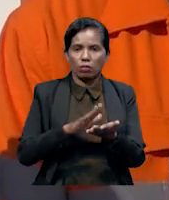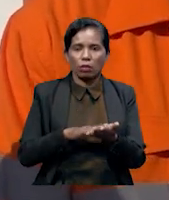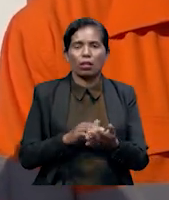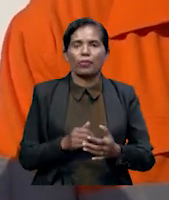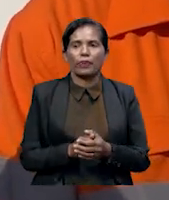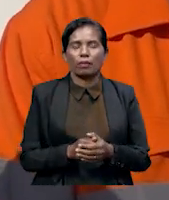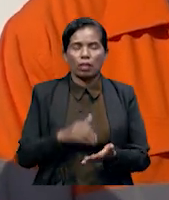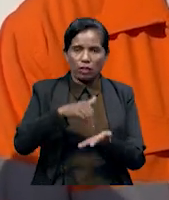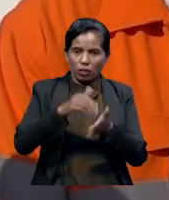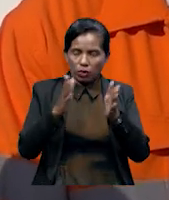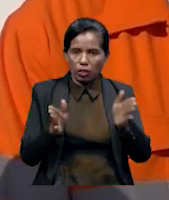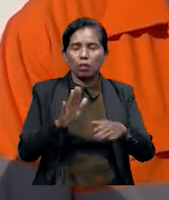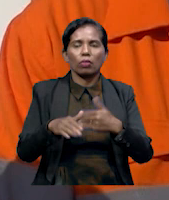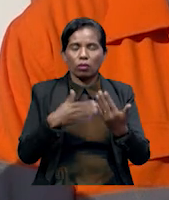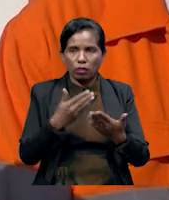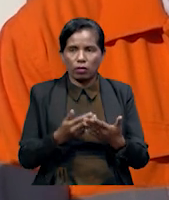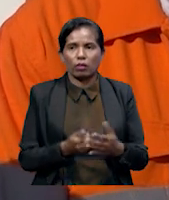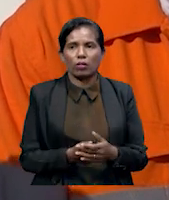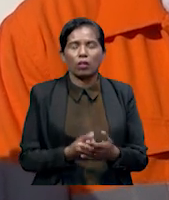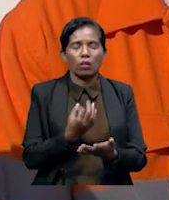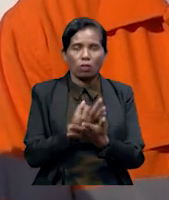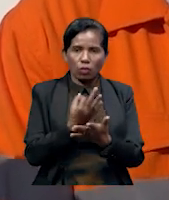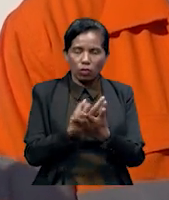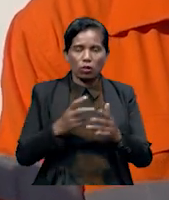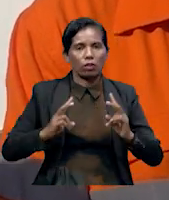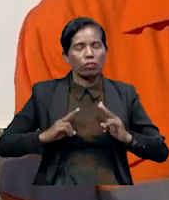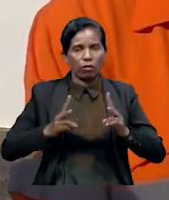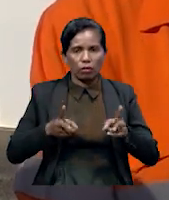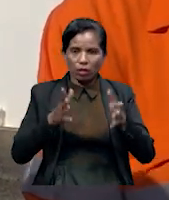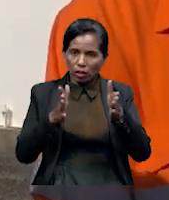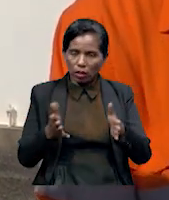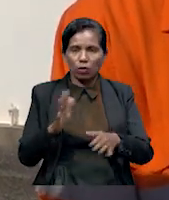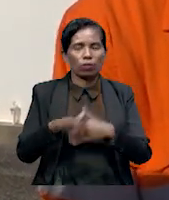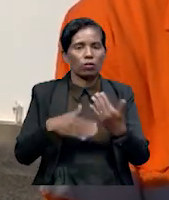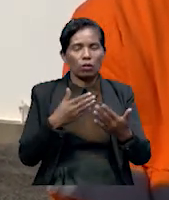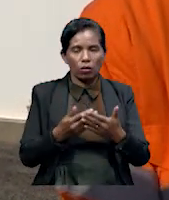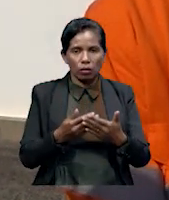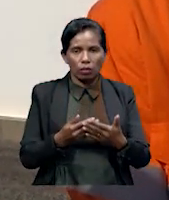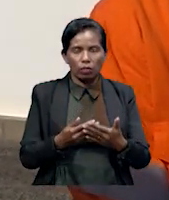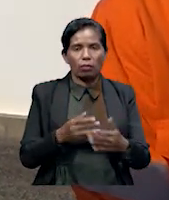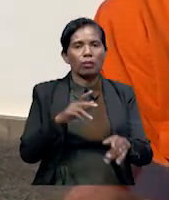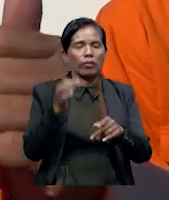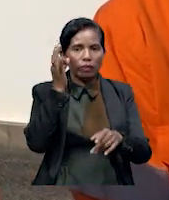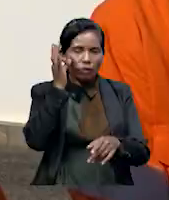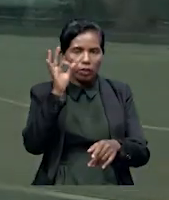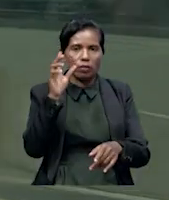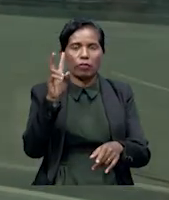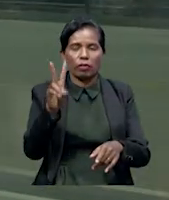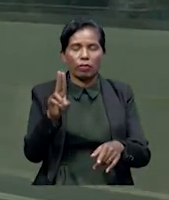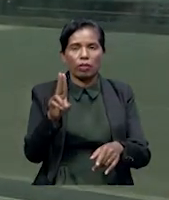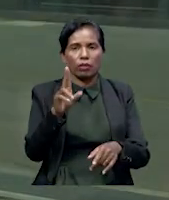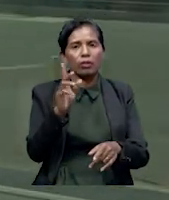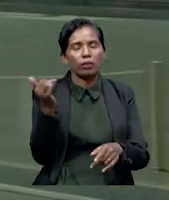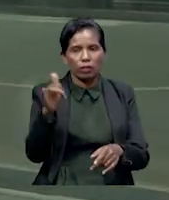para estudantes seira, alçã para veteranos seira, para falo que seira, nem mais, né?